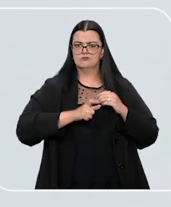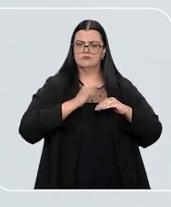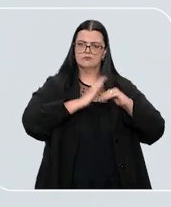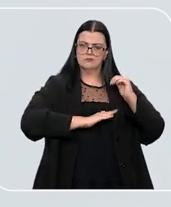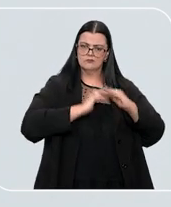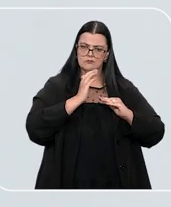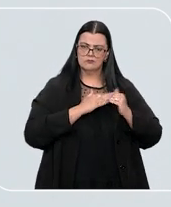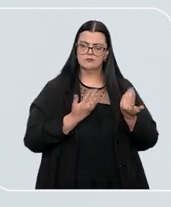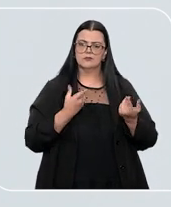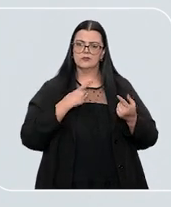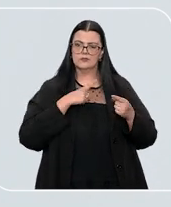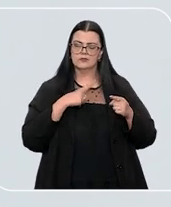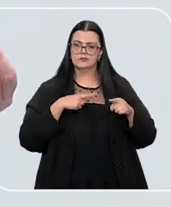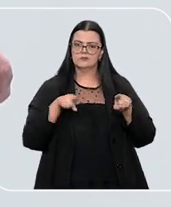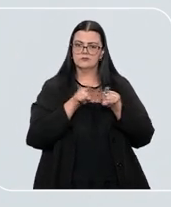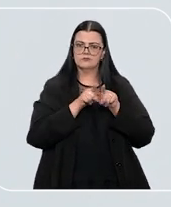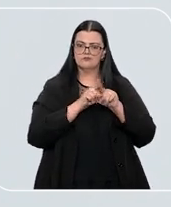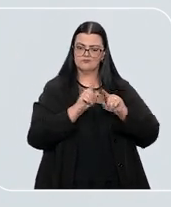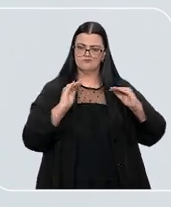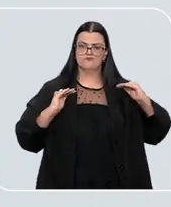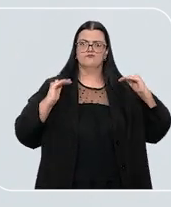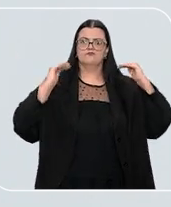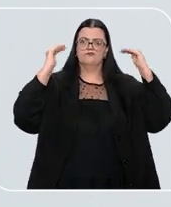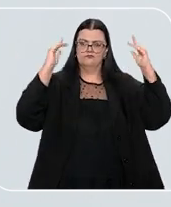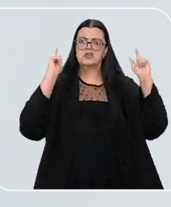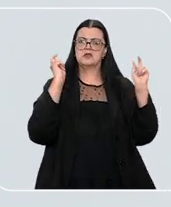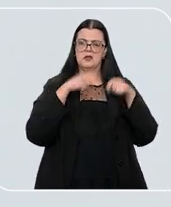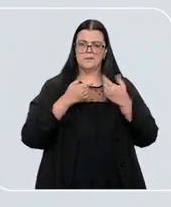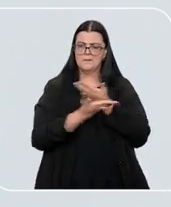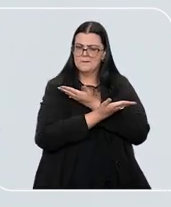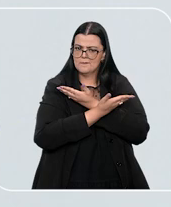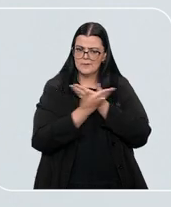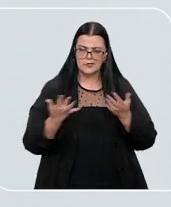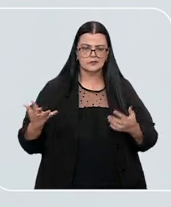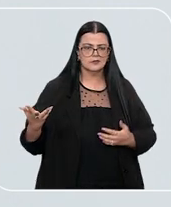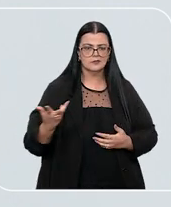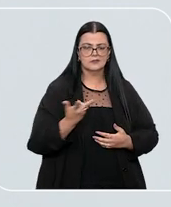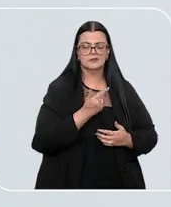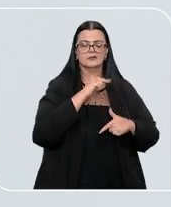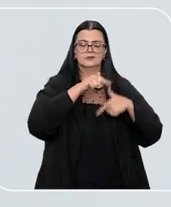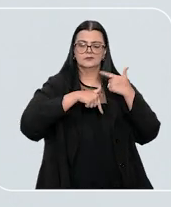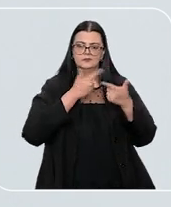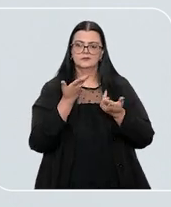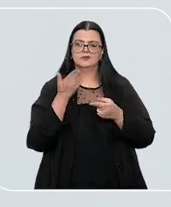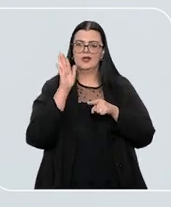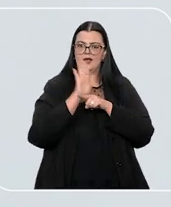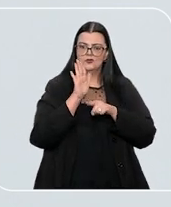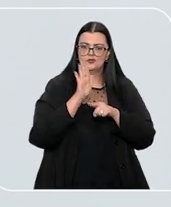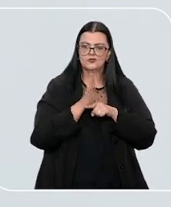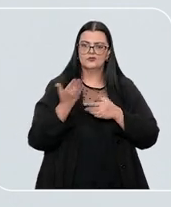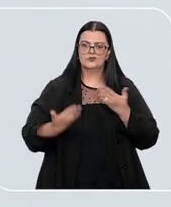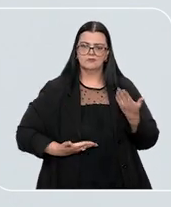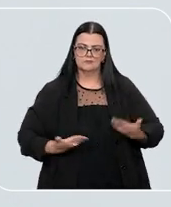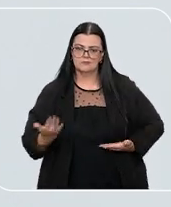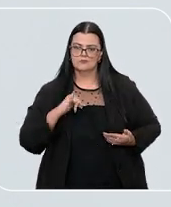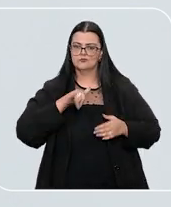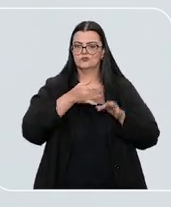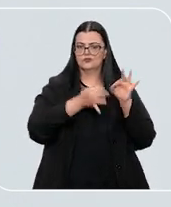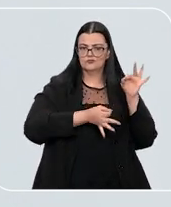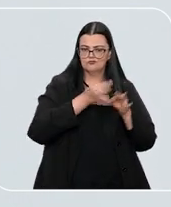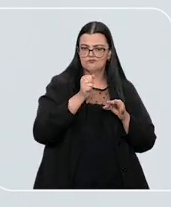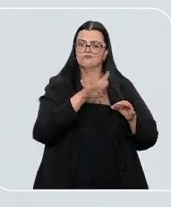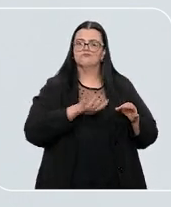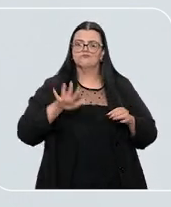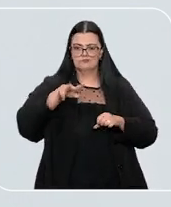e que extraordinária capacidade que vocês têm para ajudar a prestação jurisdicional